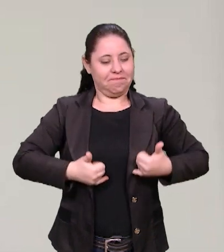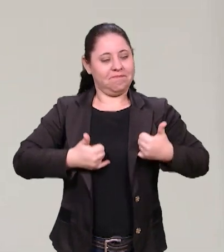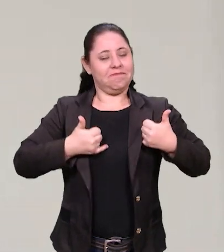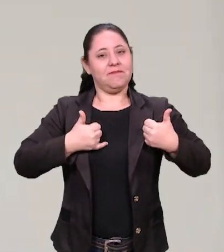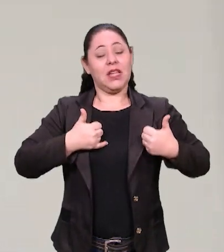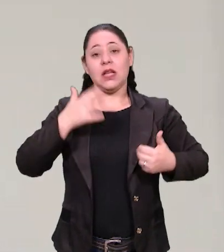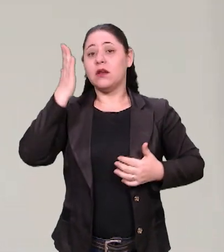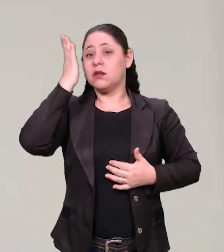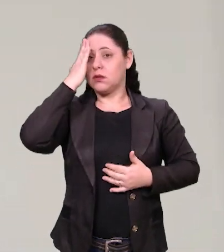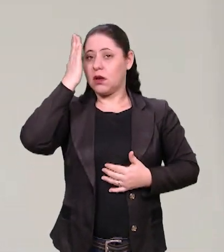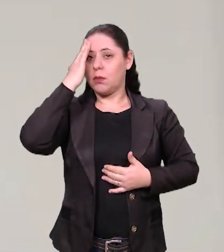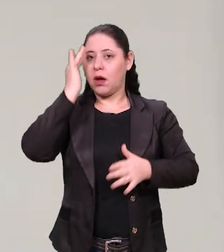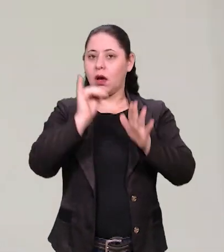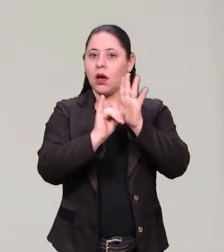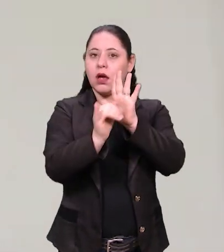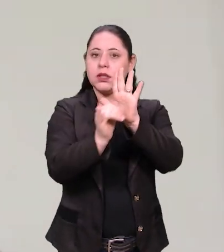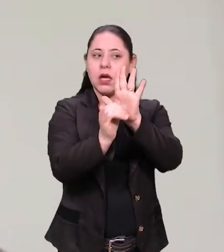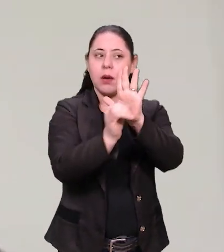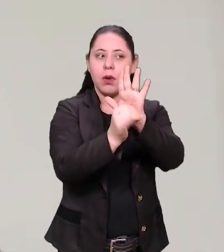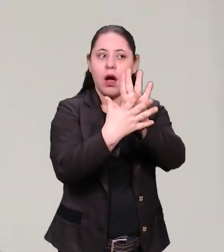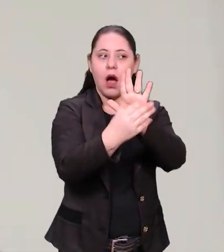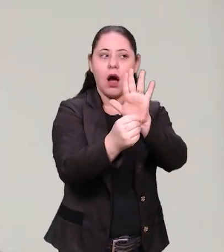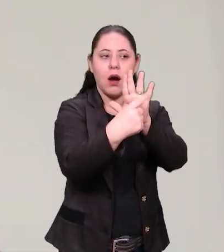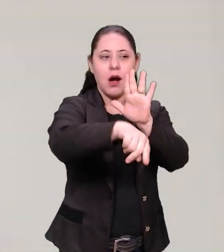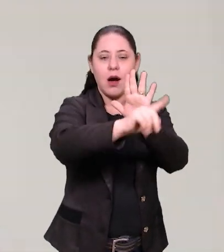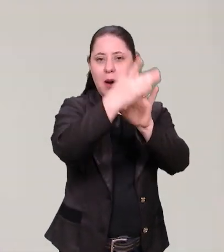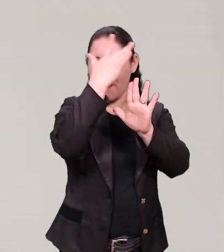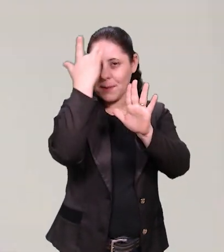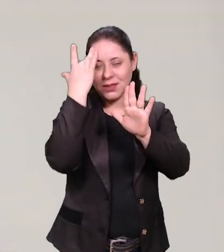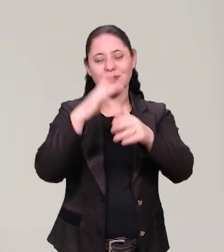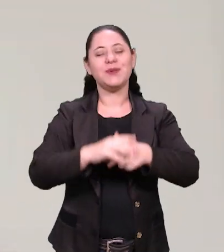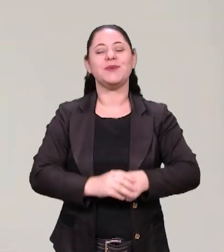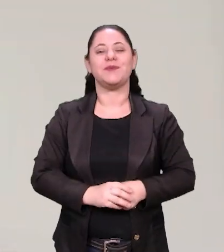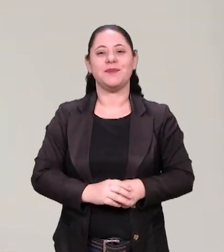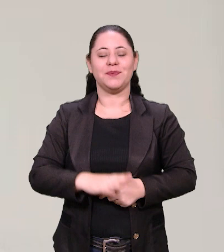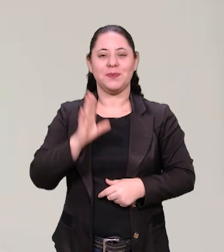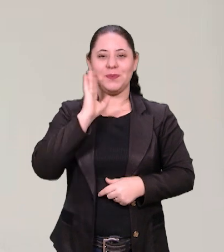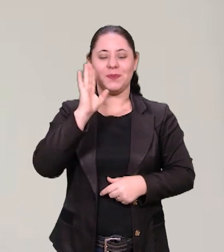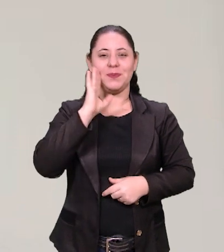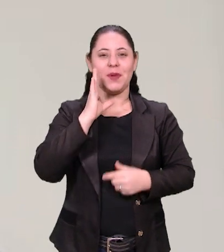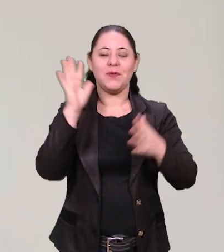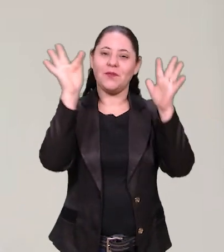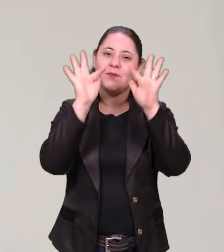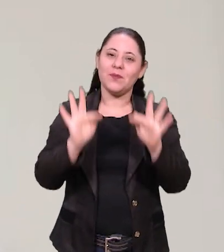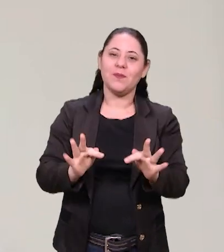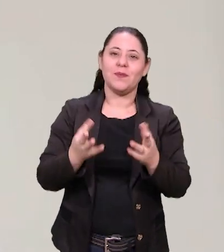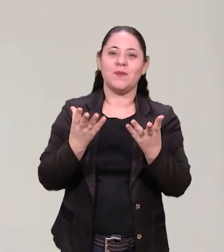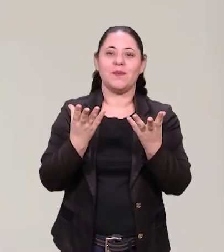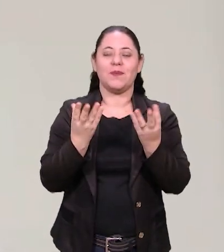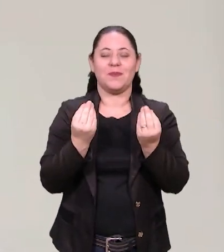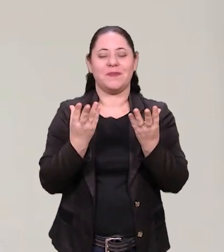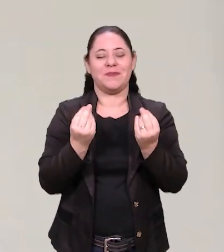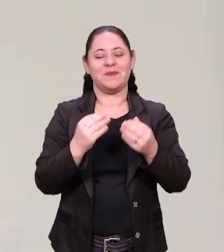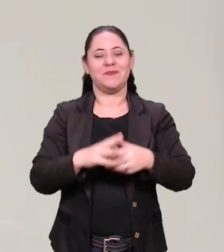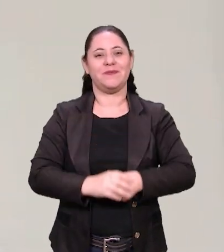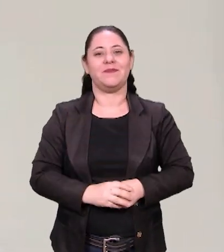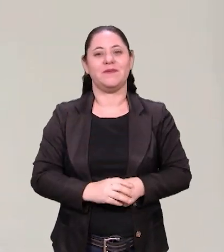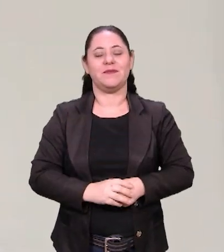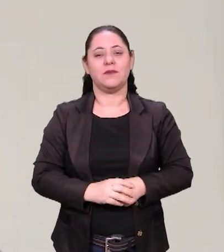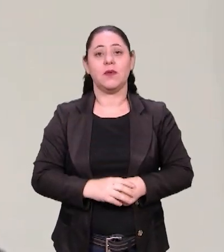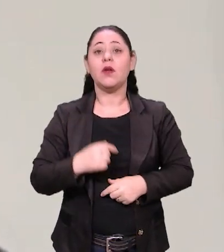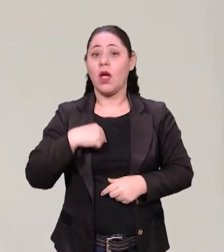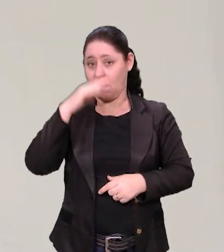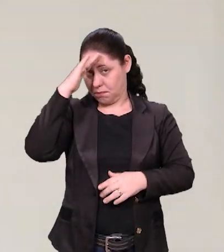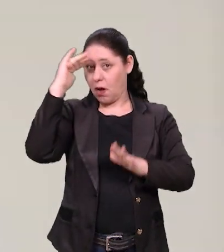muita gente, né? Foi muito legal isso, né? Eu fiquei muito feliz, assim, muito grato, assim, né? De ser reconhecido também, né?